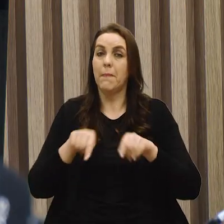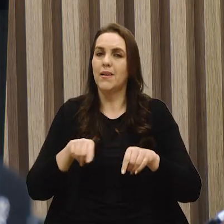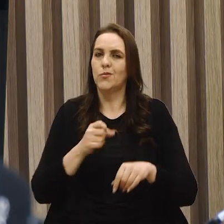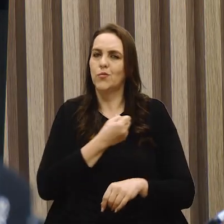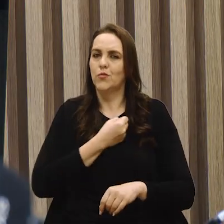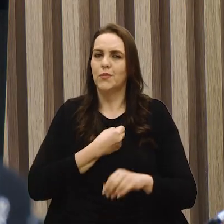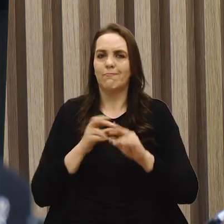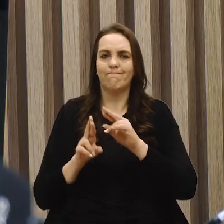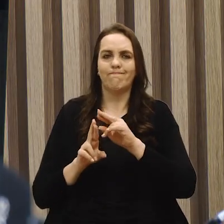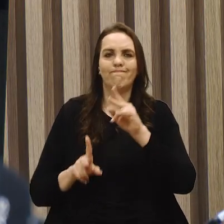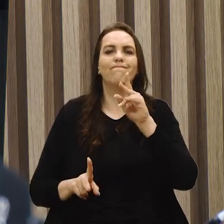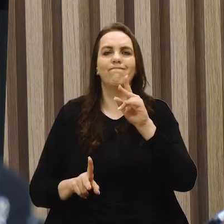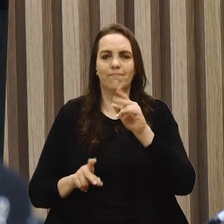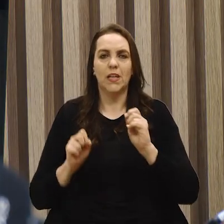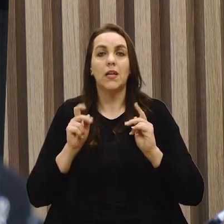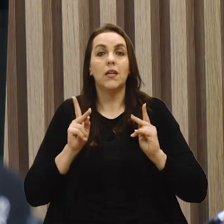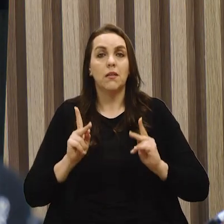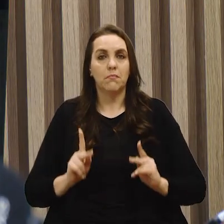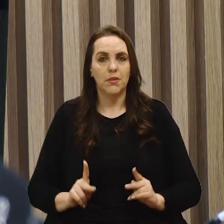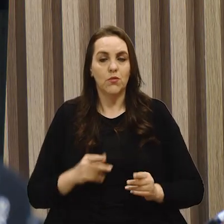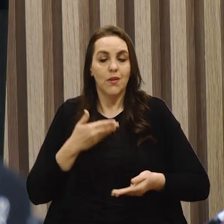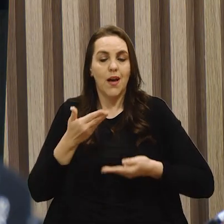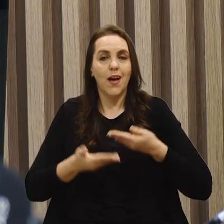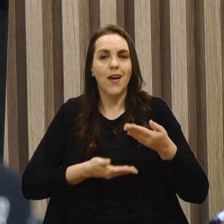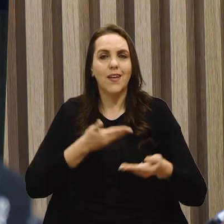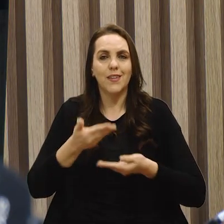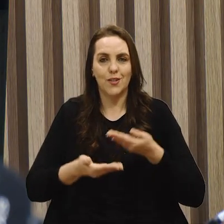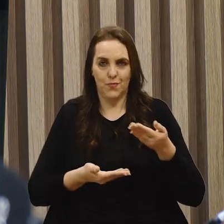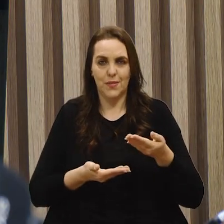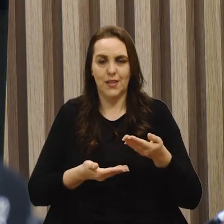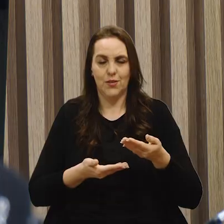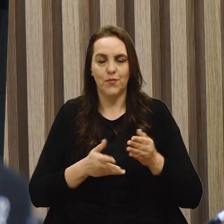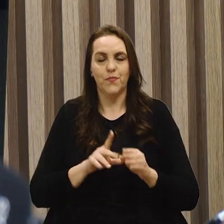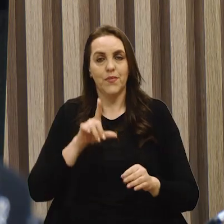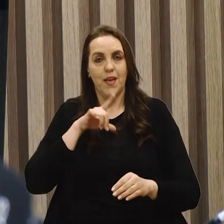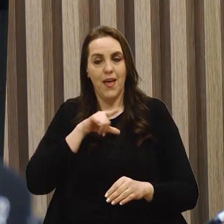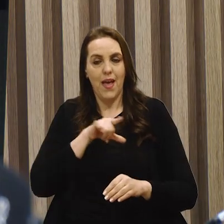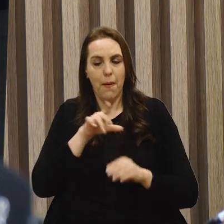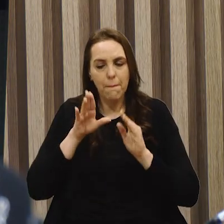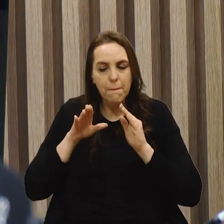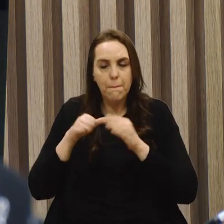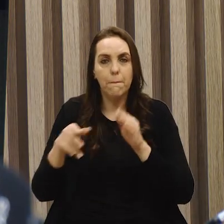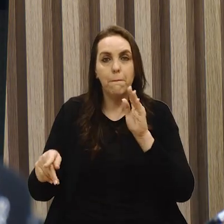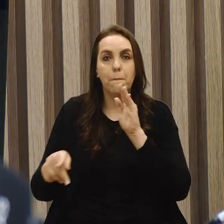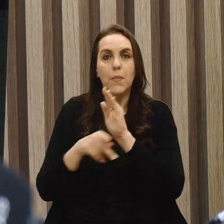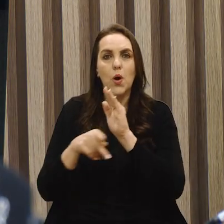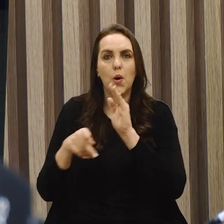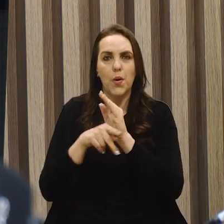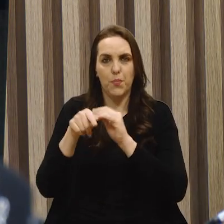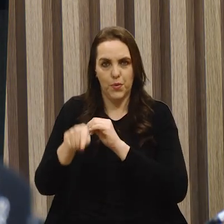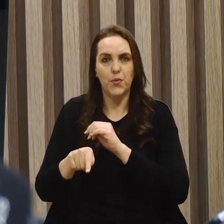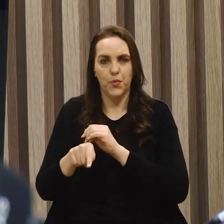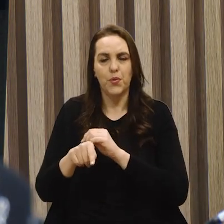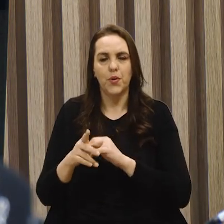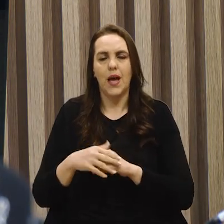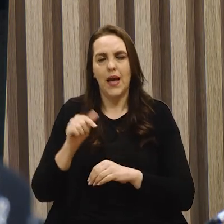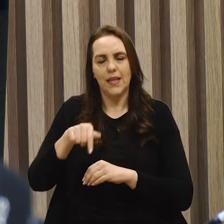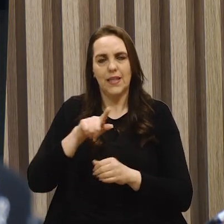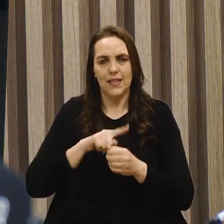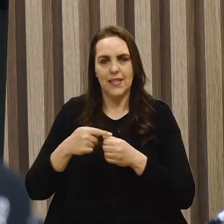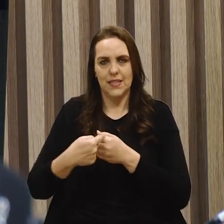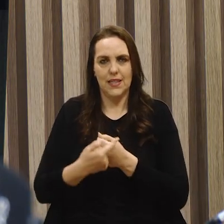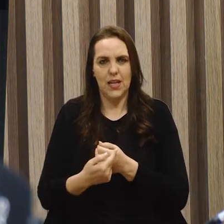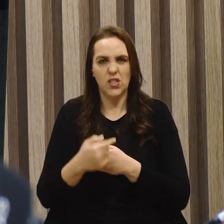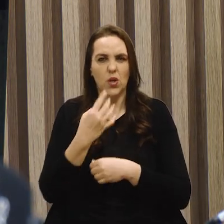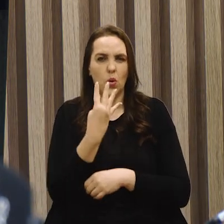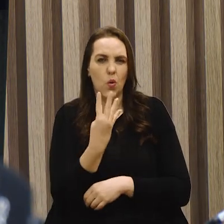muito diferenciado, que é um número de pessoas atendidas em serviços especializados para essa população aqui no nosso município, que ele gera em